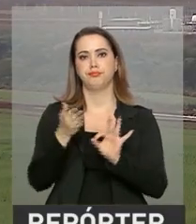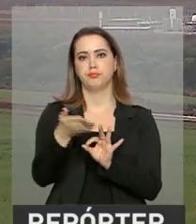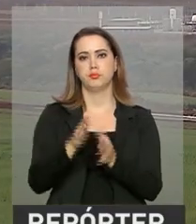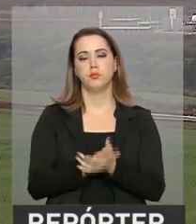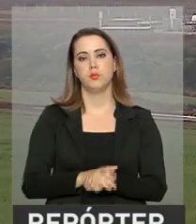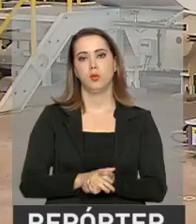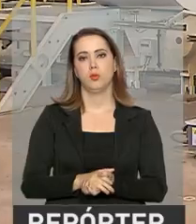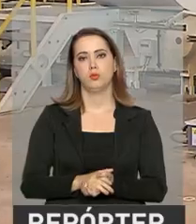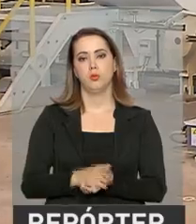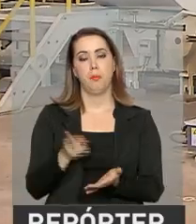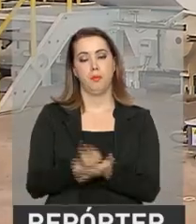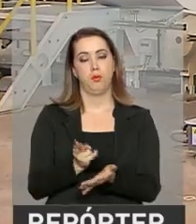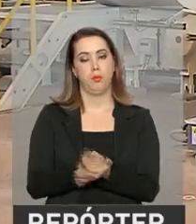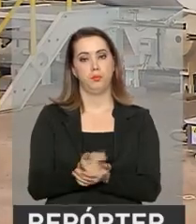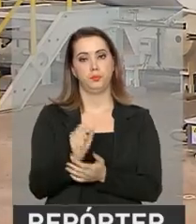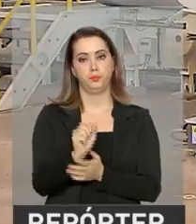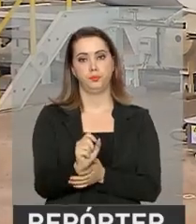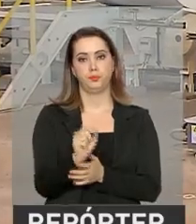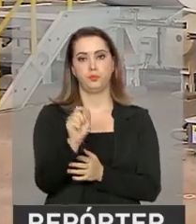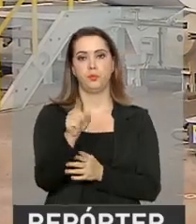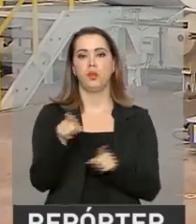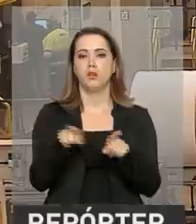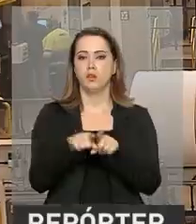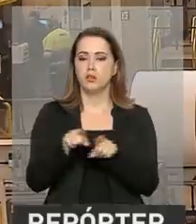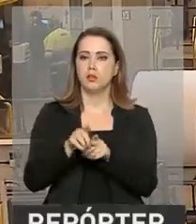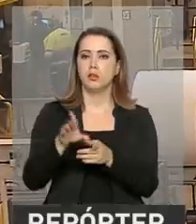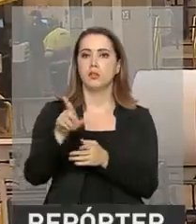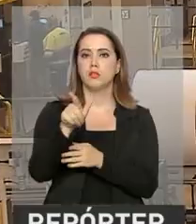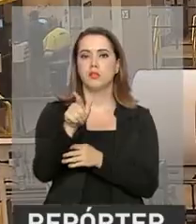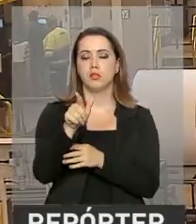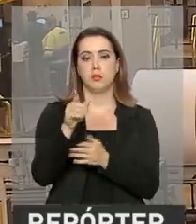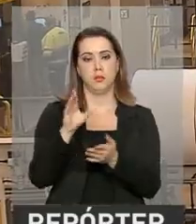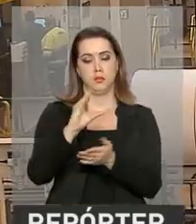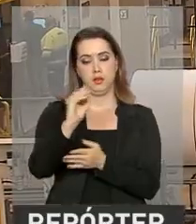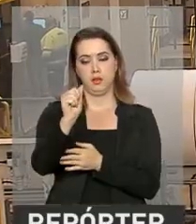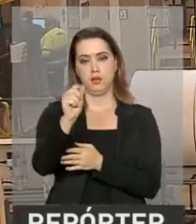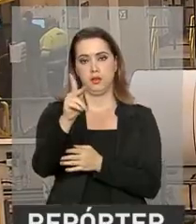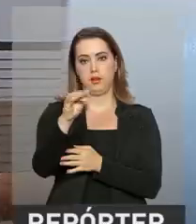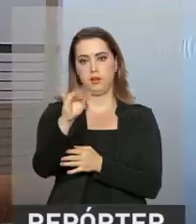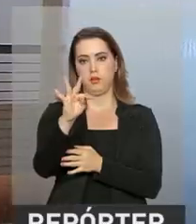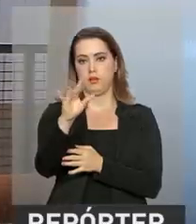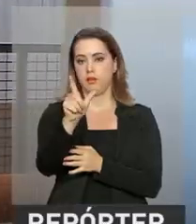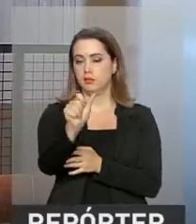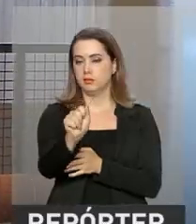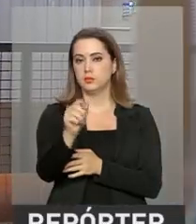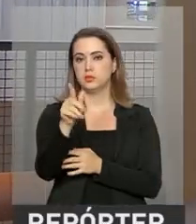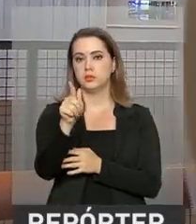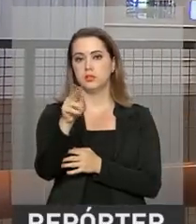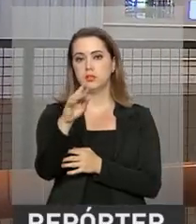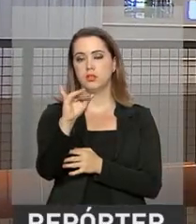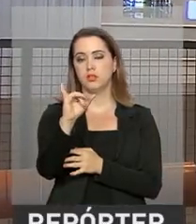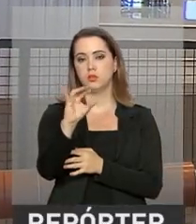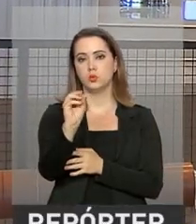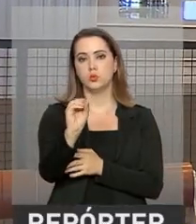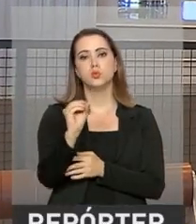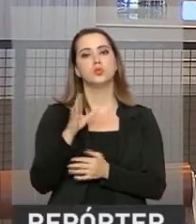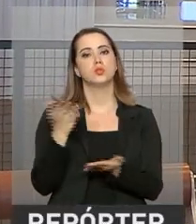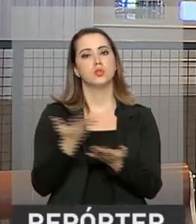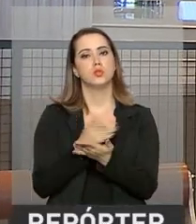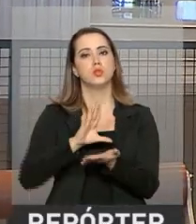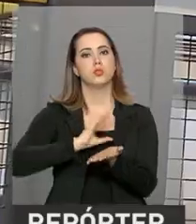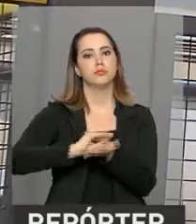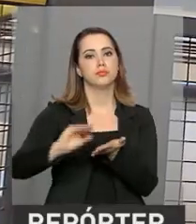linha de financio é para capital de giro de empresas que já existe no banco mas que vai receber mais R bilhões